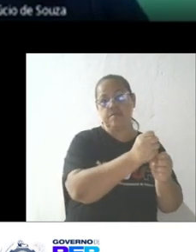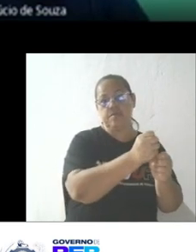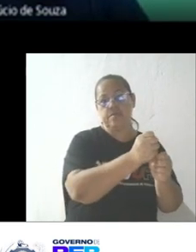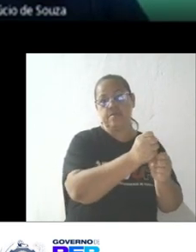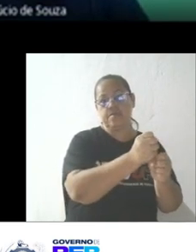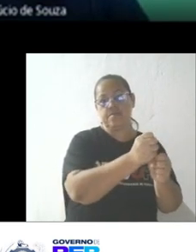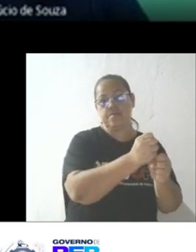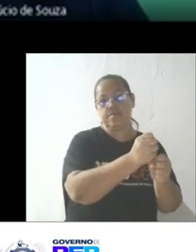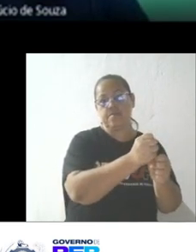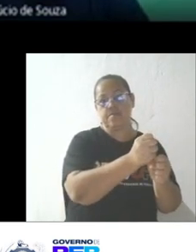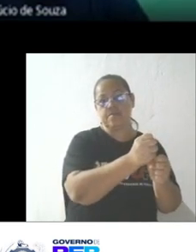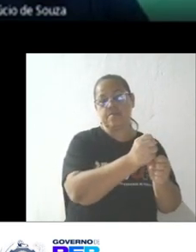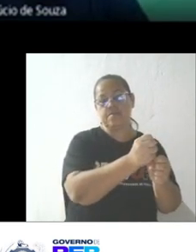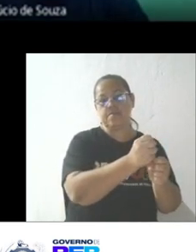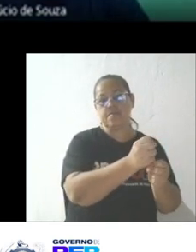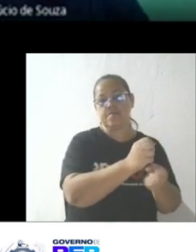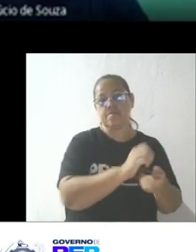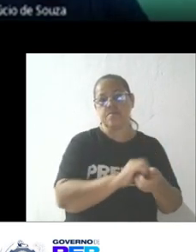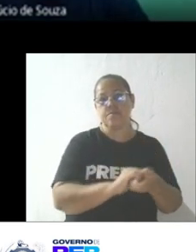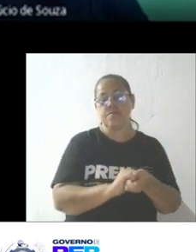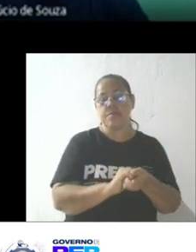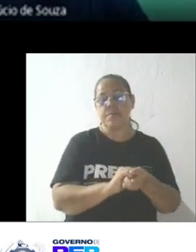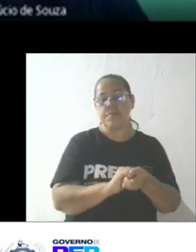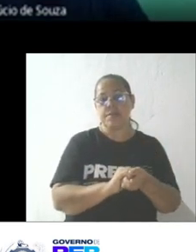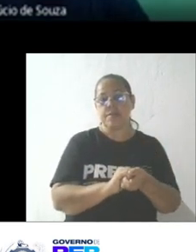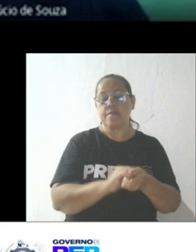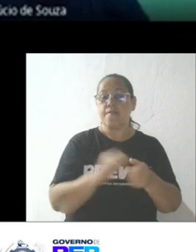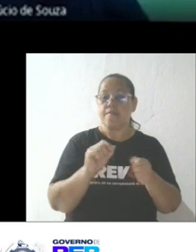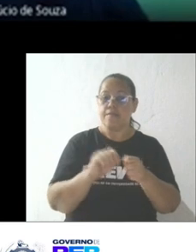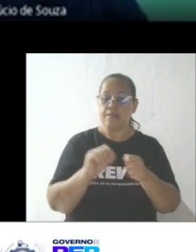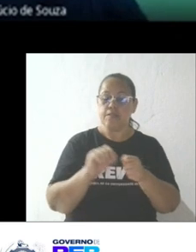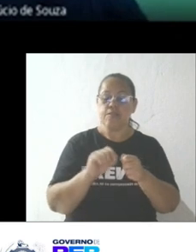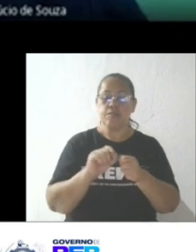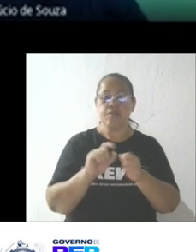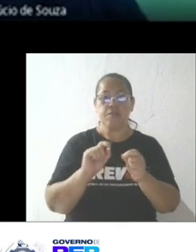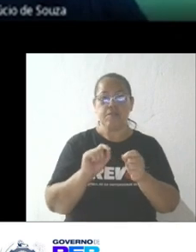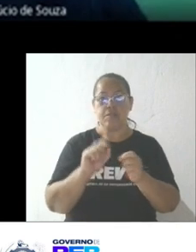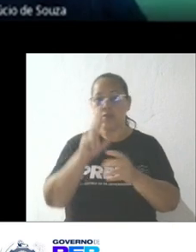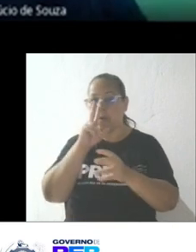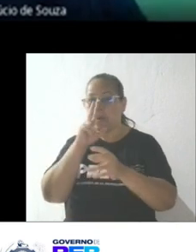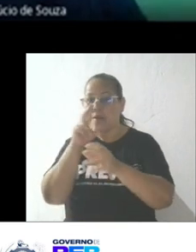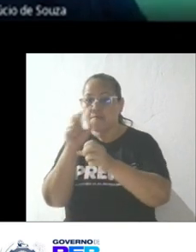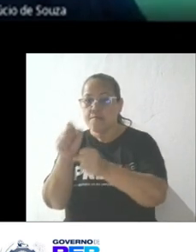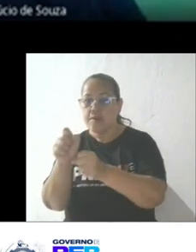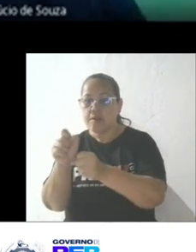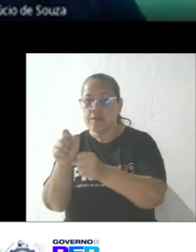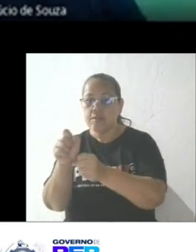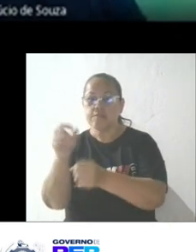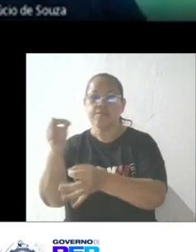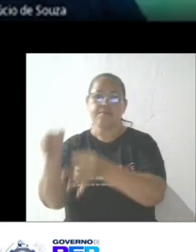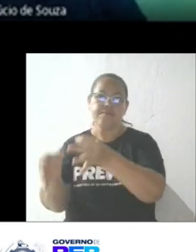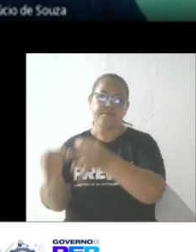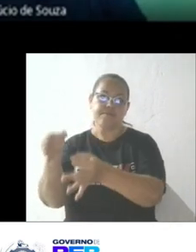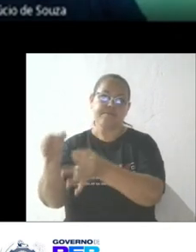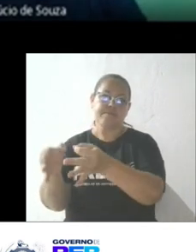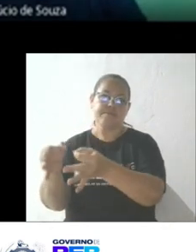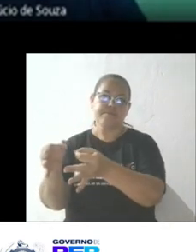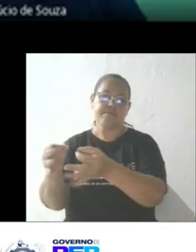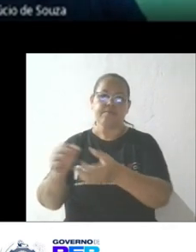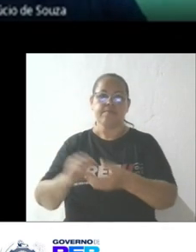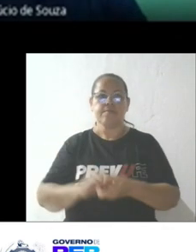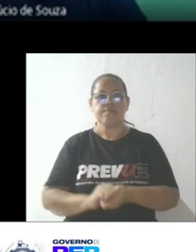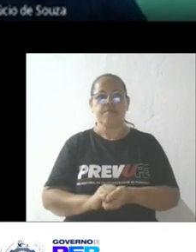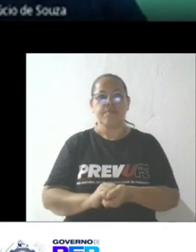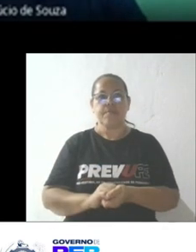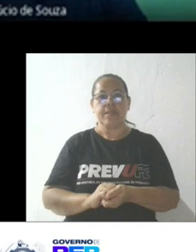fez-se com que o que é forte fosse justo a seguinte temos uma